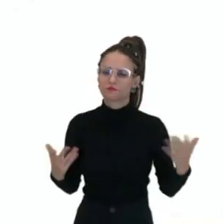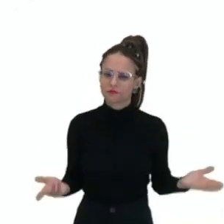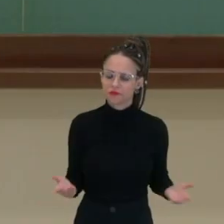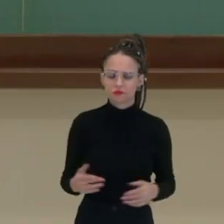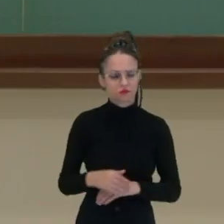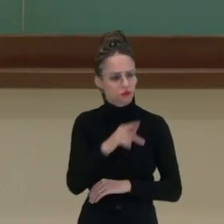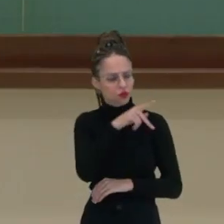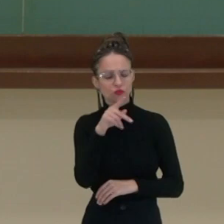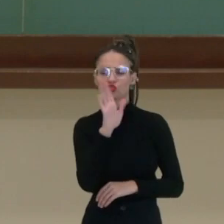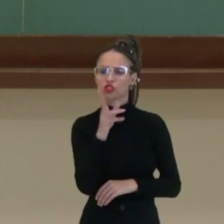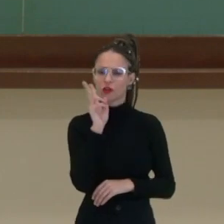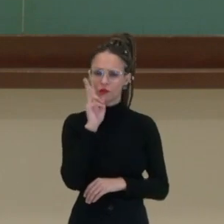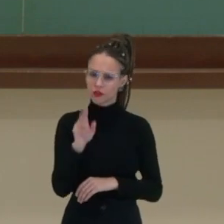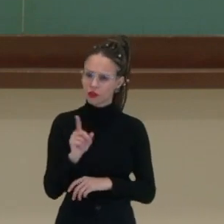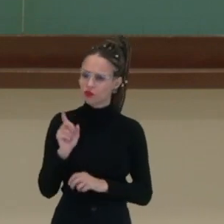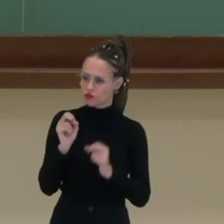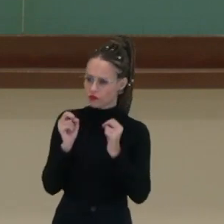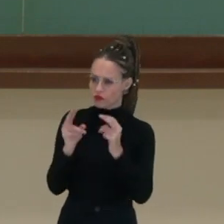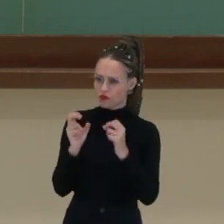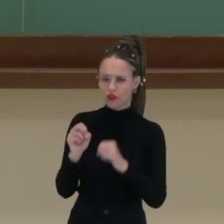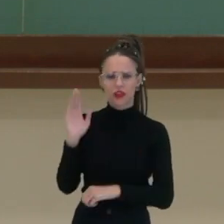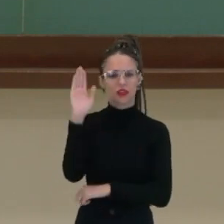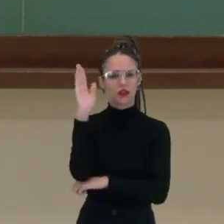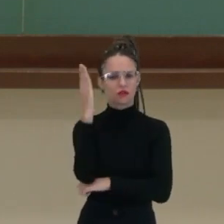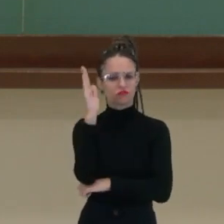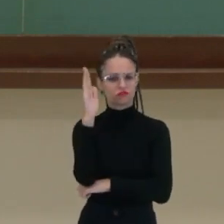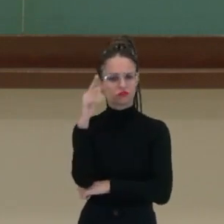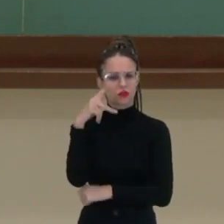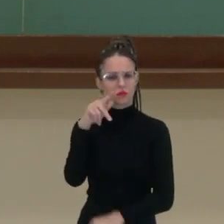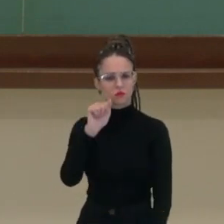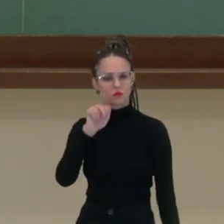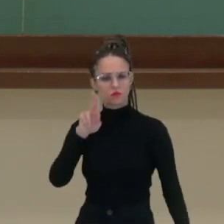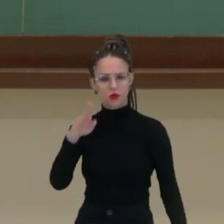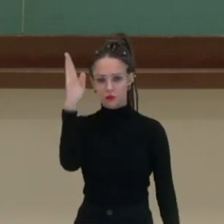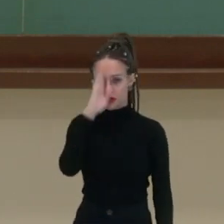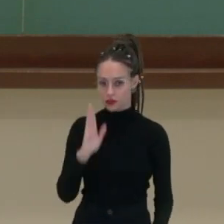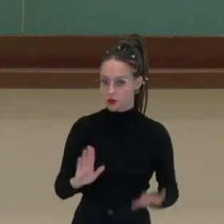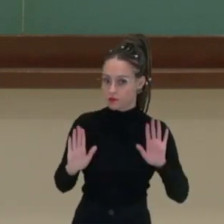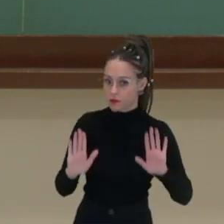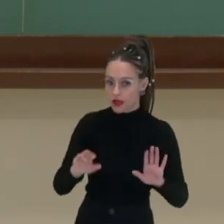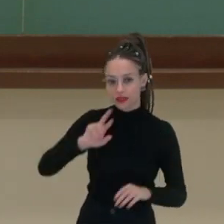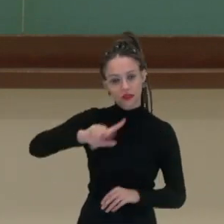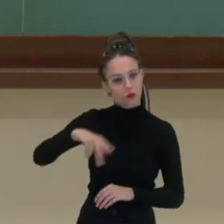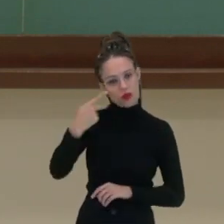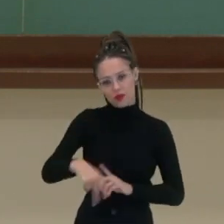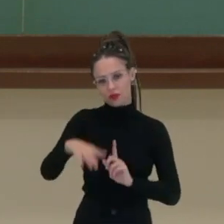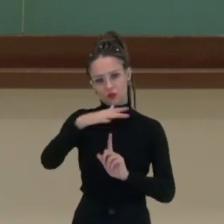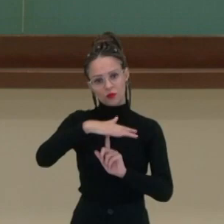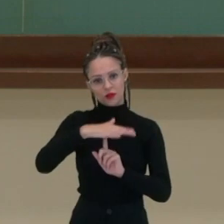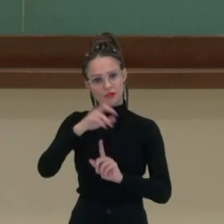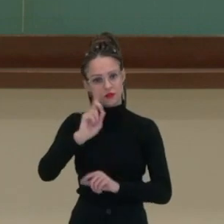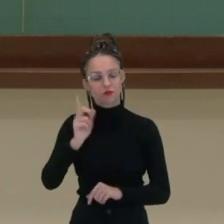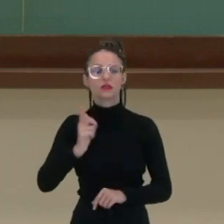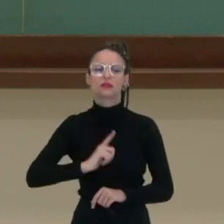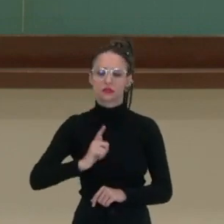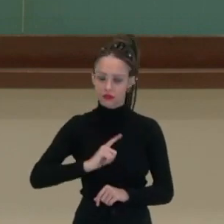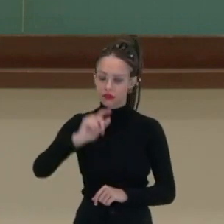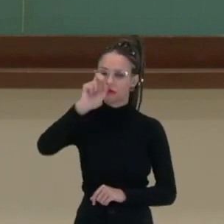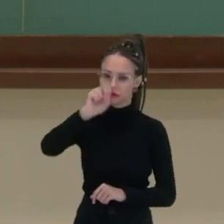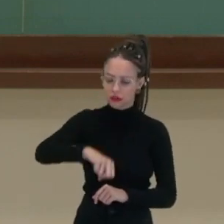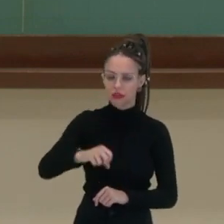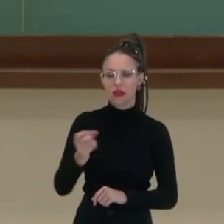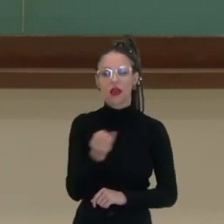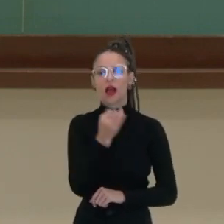eu já vi aqui para venda do pau-brasil, né? Mas aí já não é típica do nosso Paraná. Existem sim